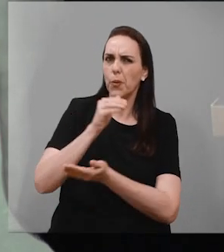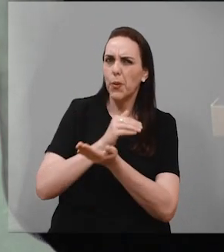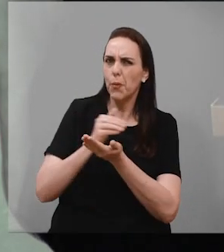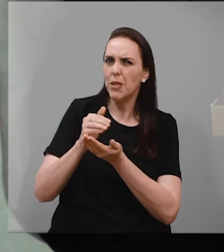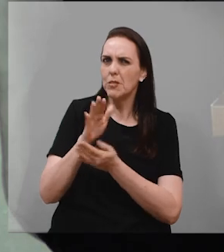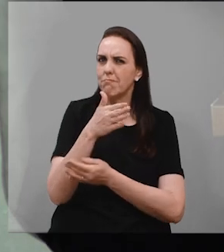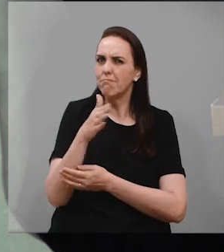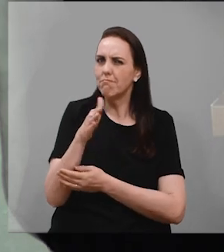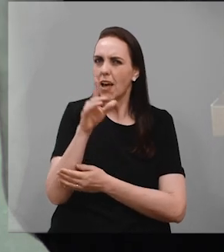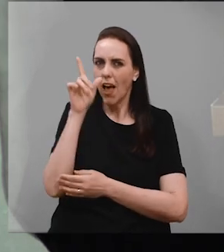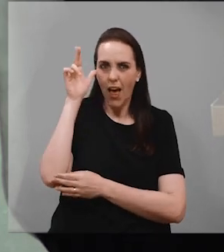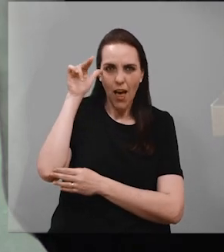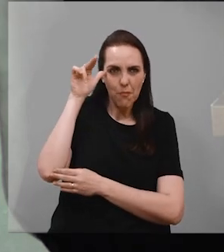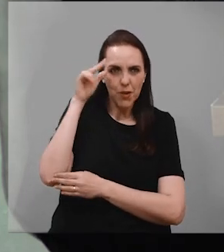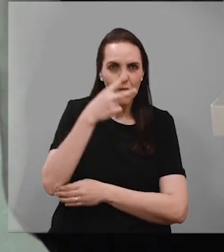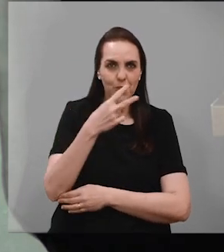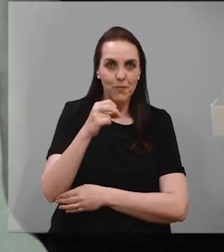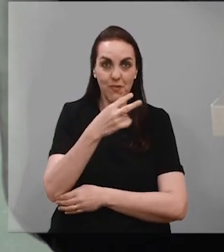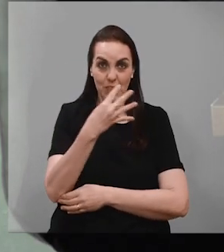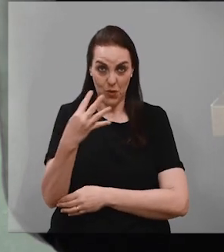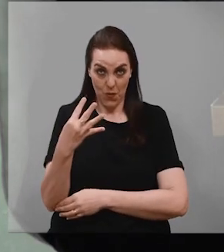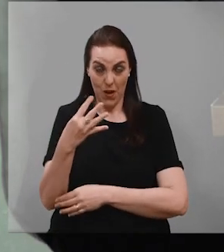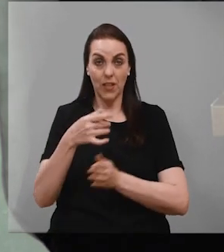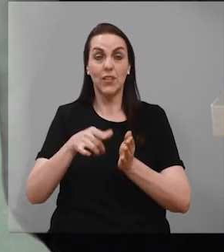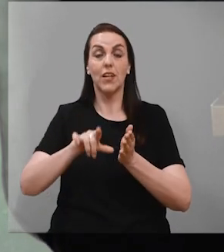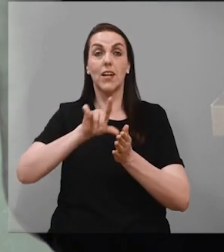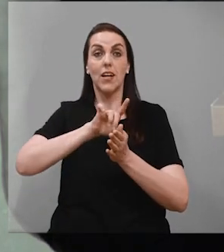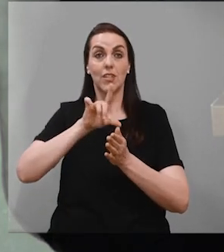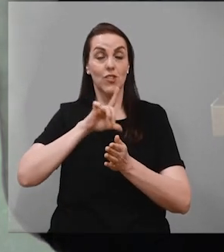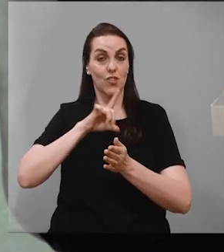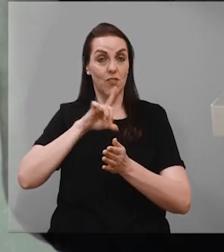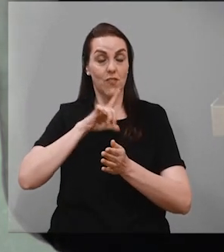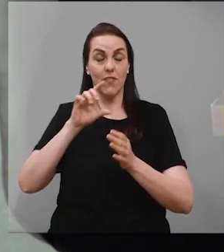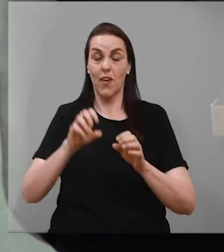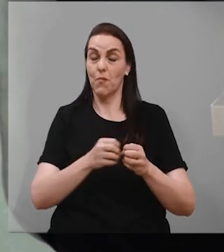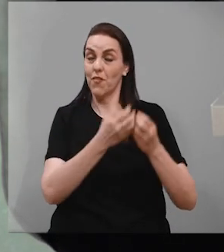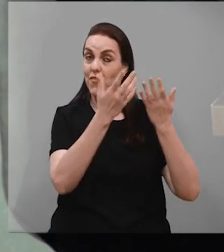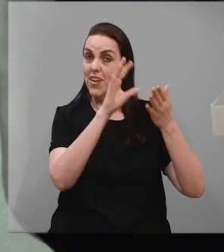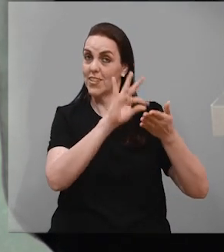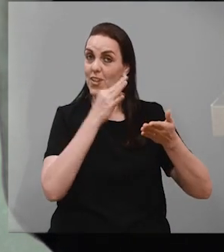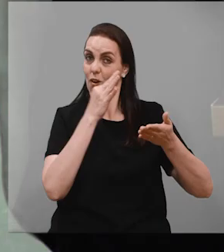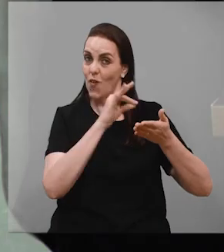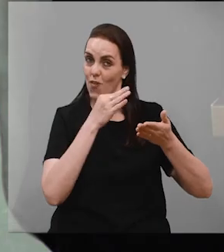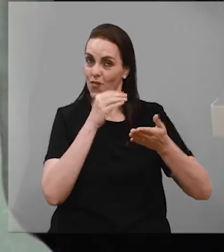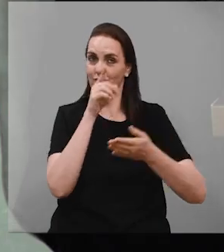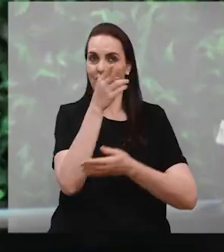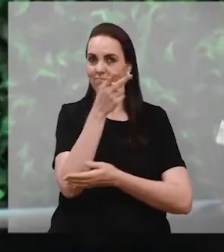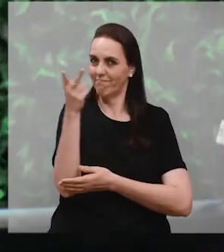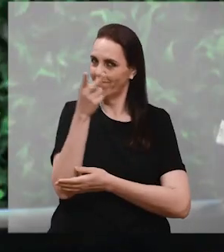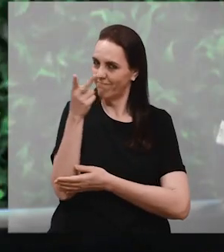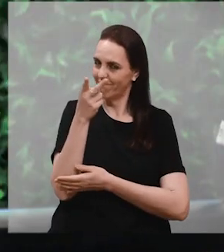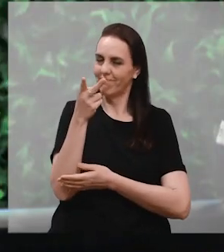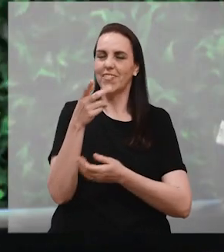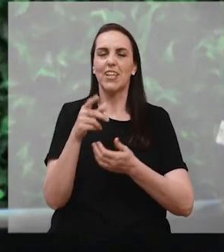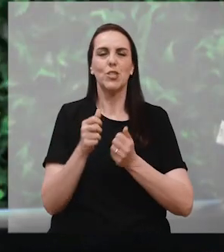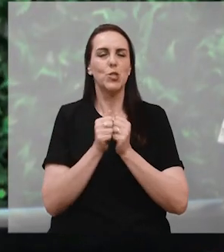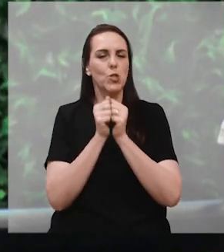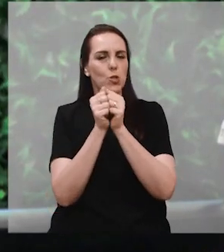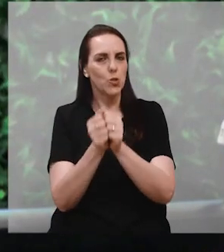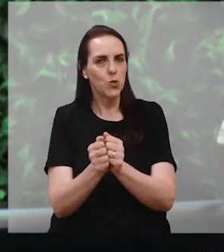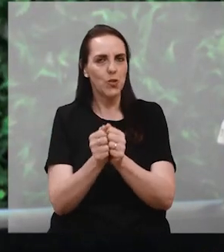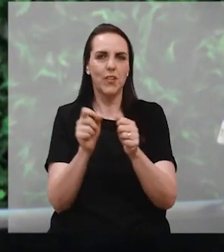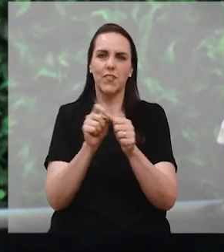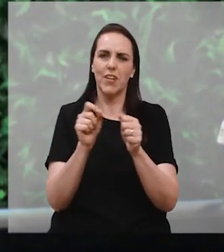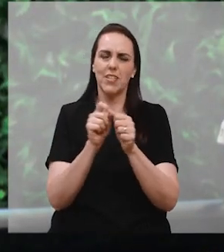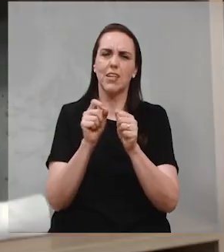Fábio entrou por volta de abril de 2024. Antes a gente teve a Festa da Uva, onde a Carol, a Vitória